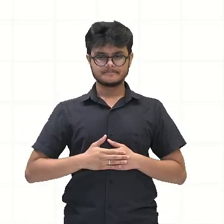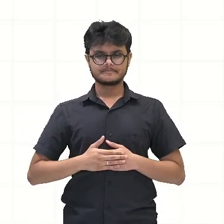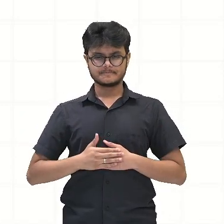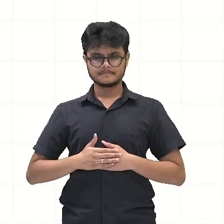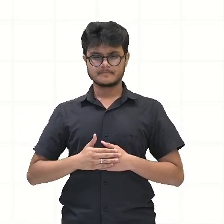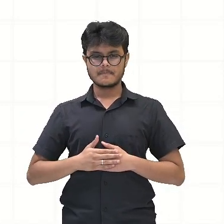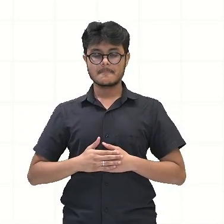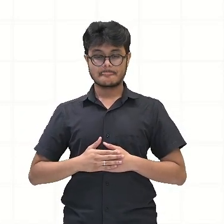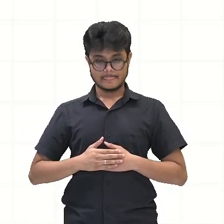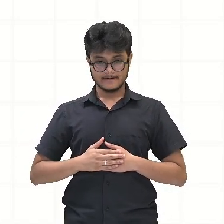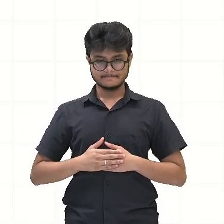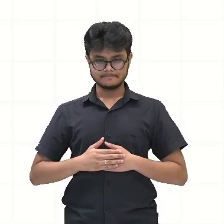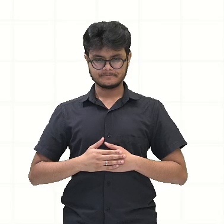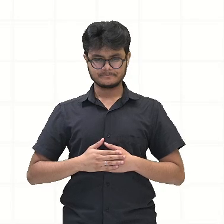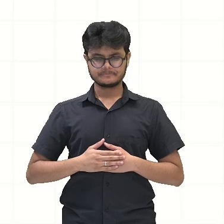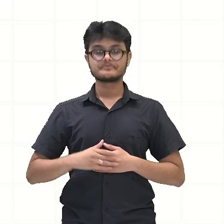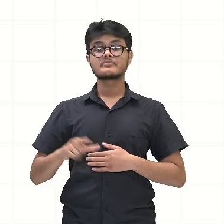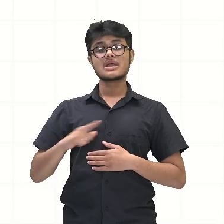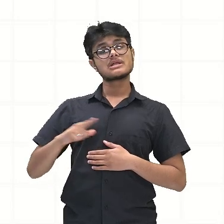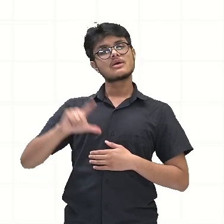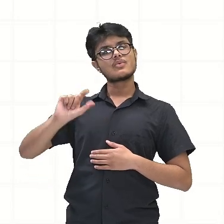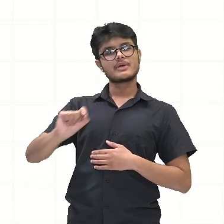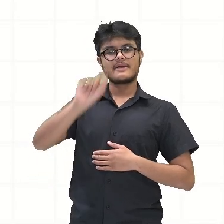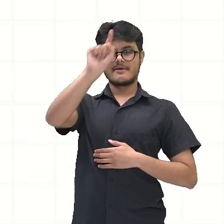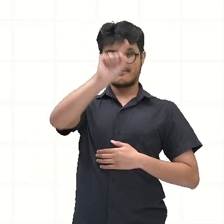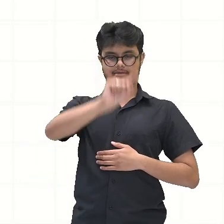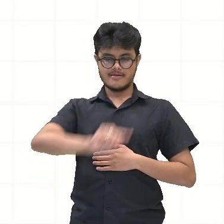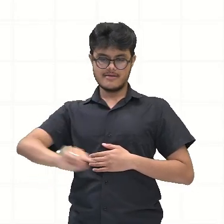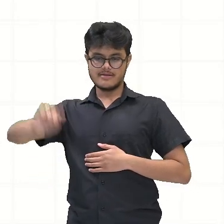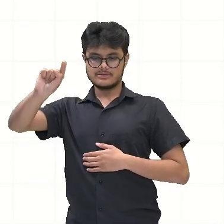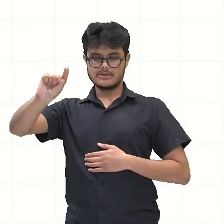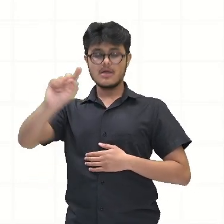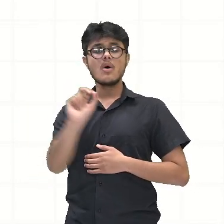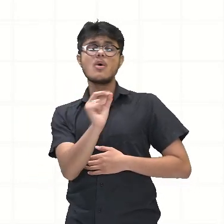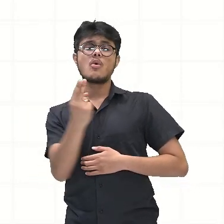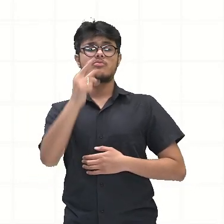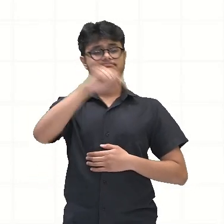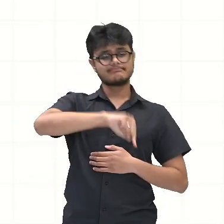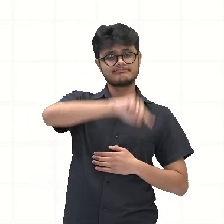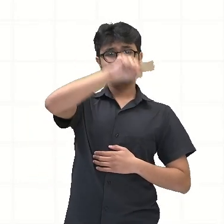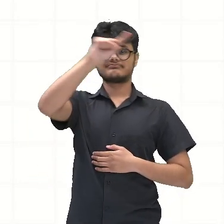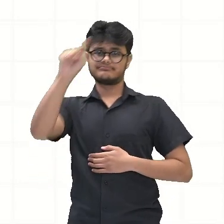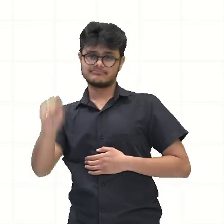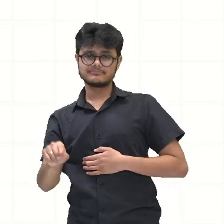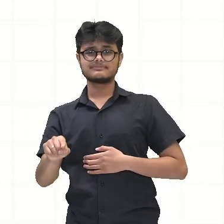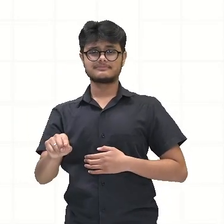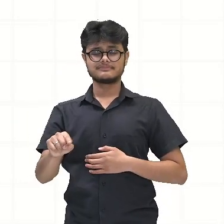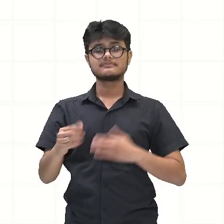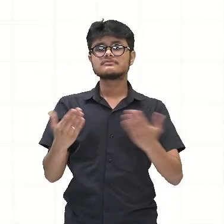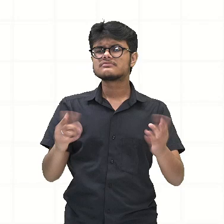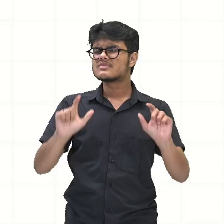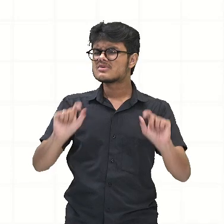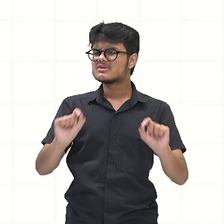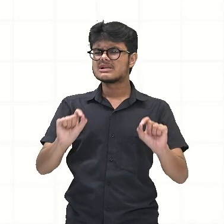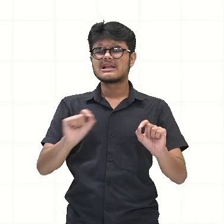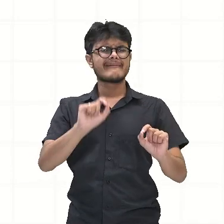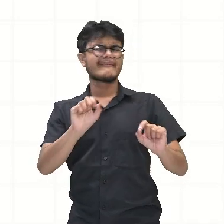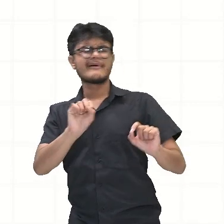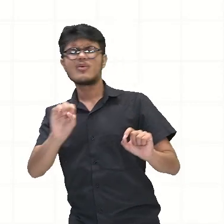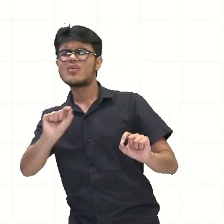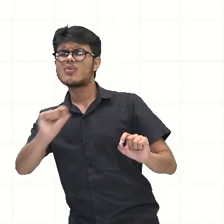uma concavidade, e essa concavidade vai ser virada para cima ou para baixo. E quem que determina